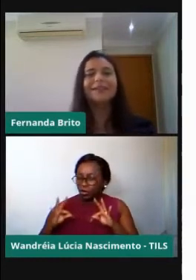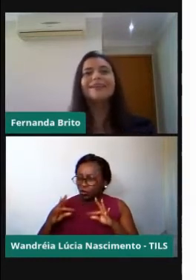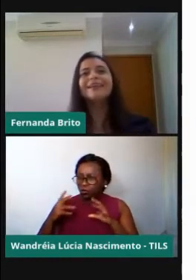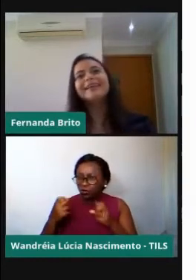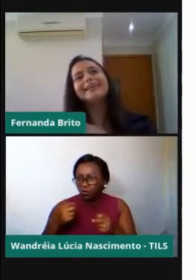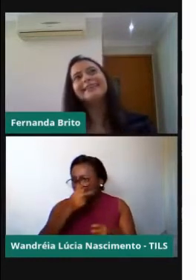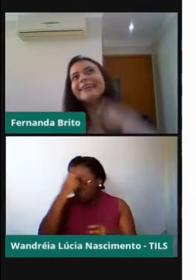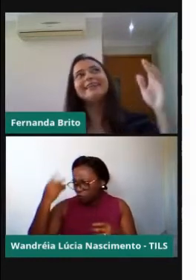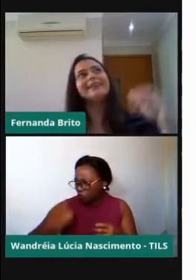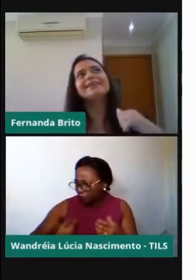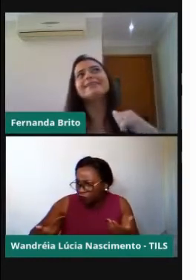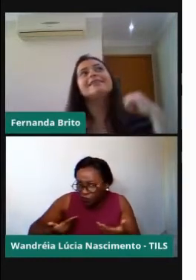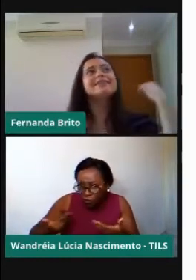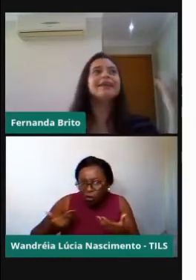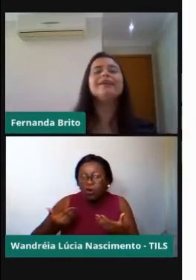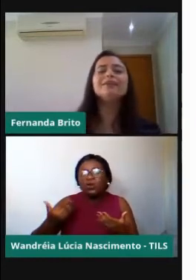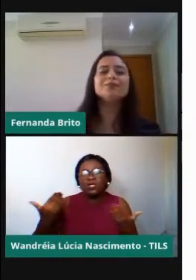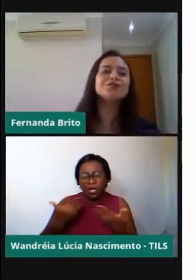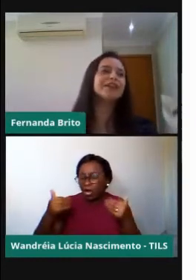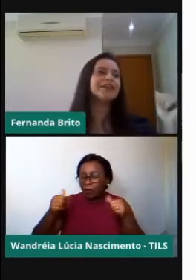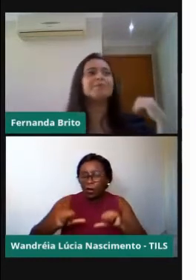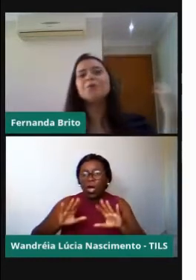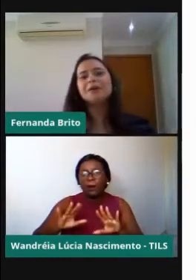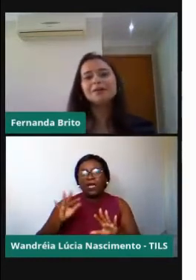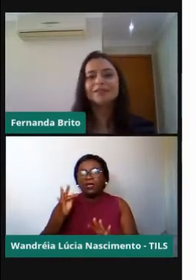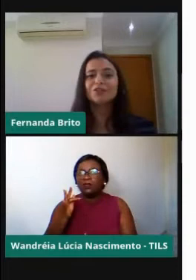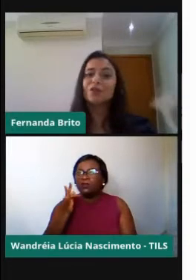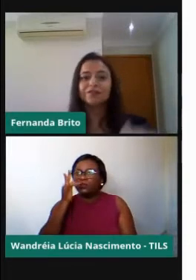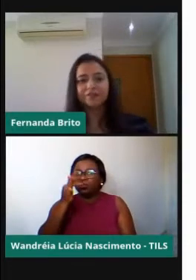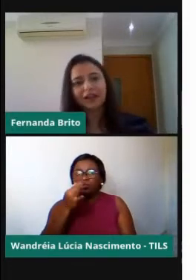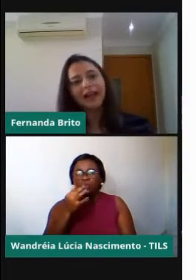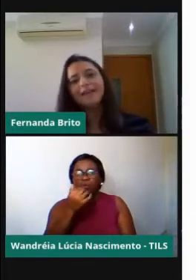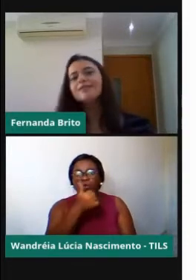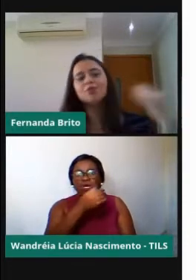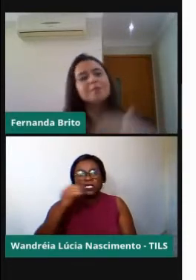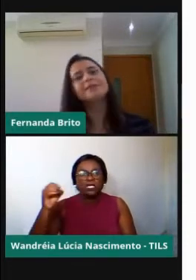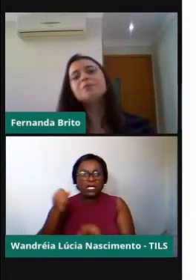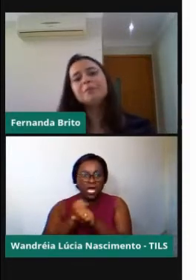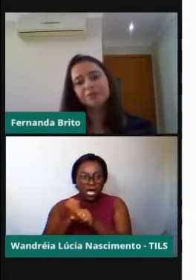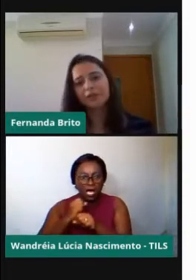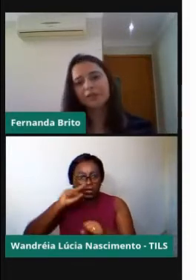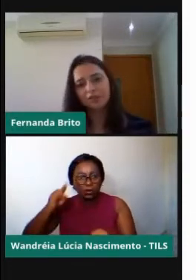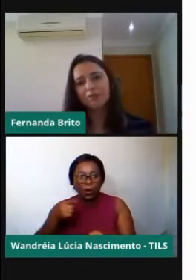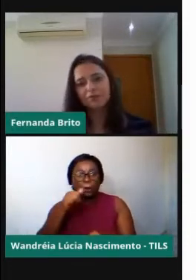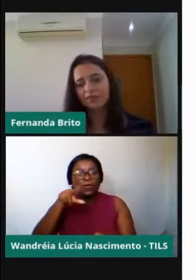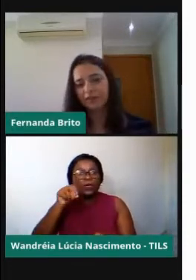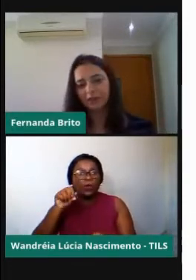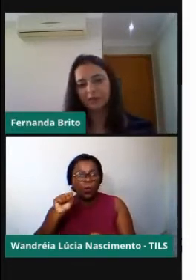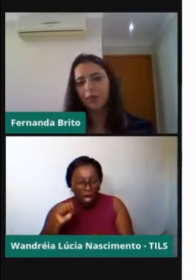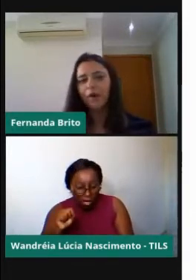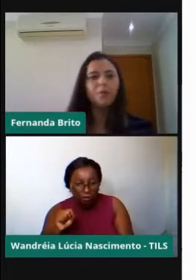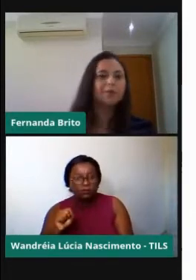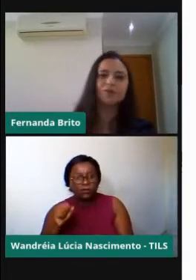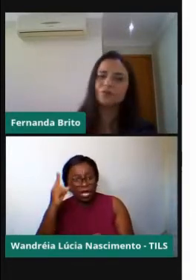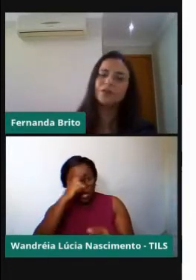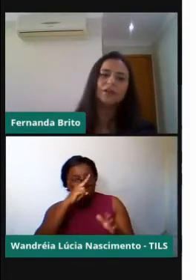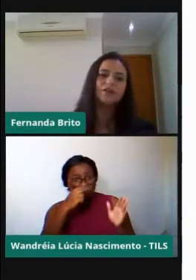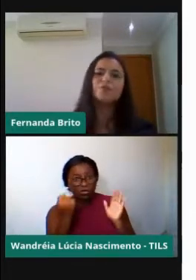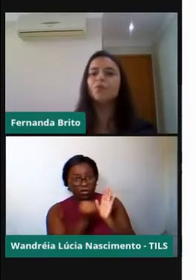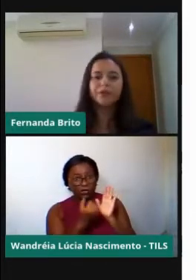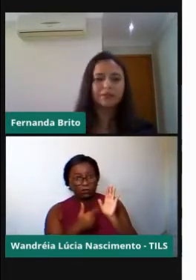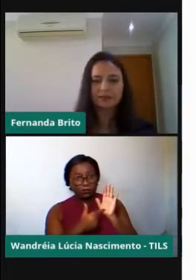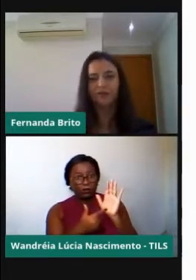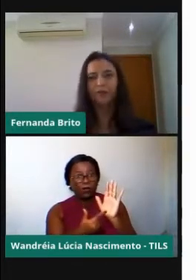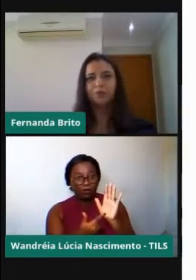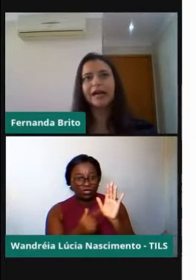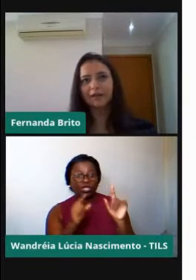provavelmente, né, daqui a 100 anos, daqui a 1000 anos, a história vai falar sobre esse momento que nós estamos vivendo. Então, é um momento